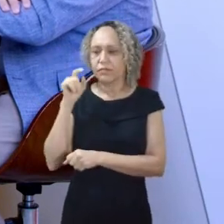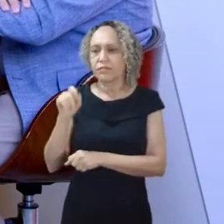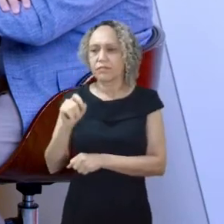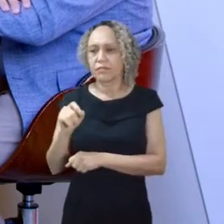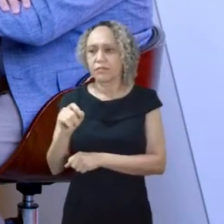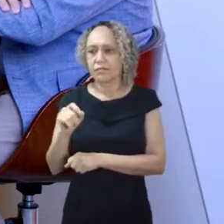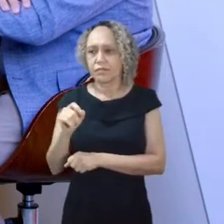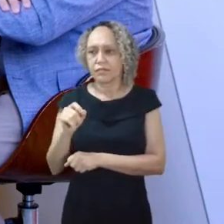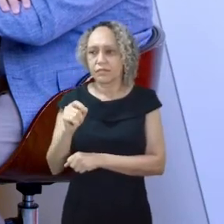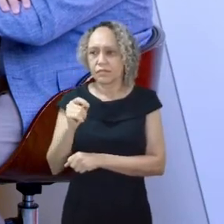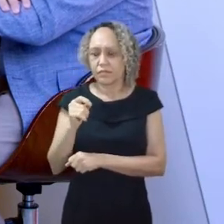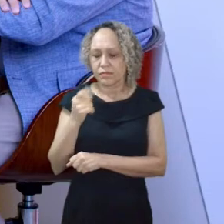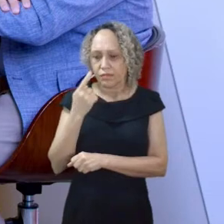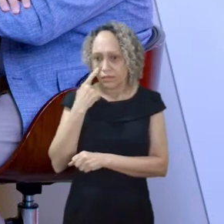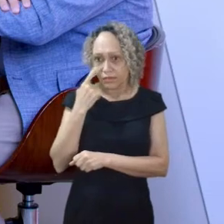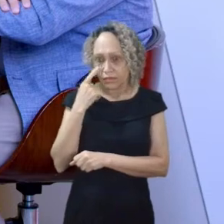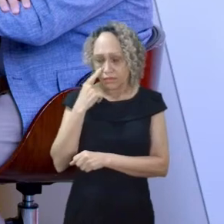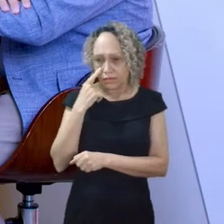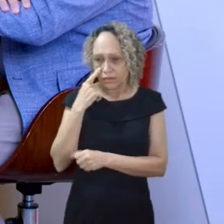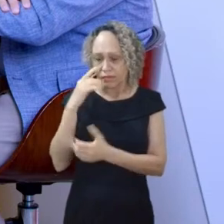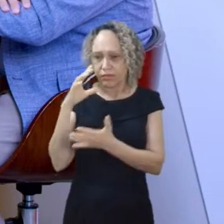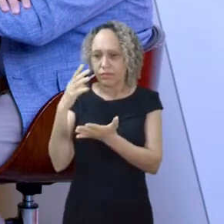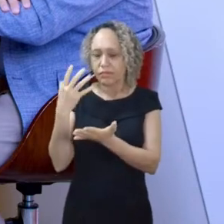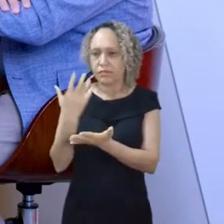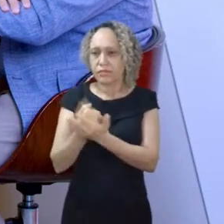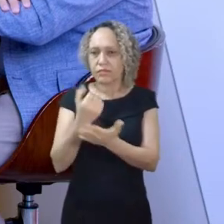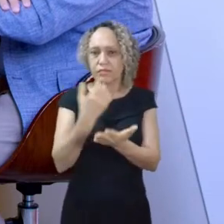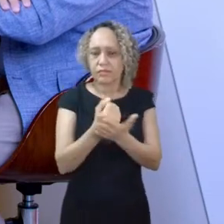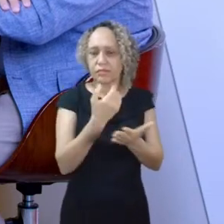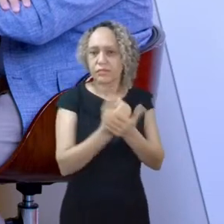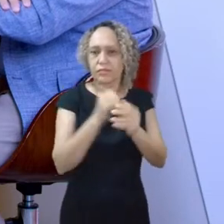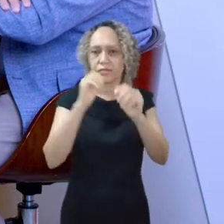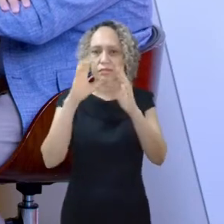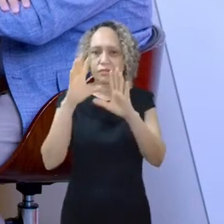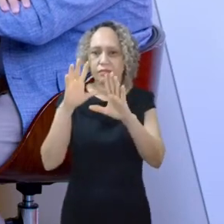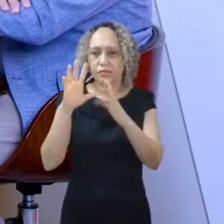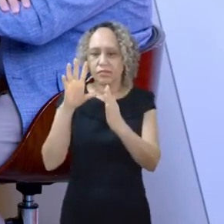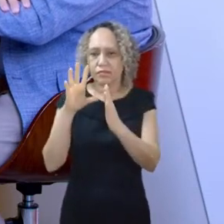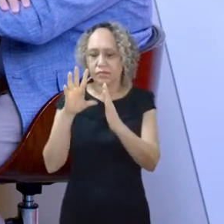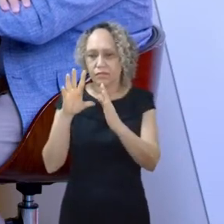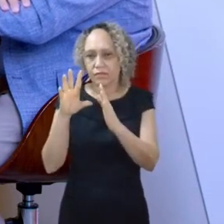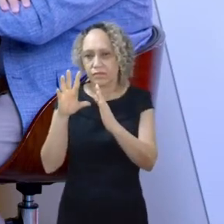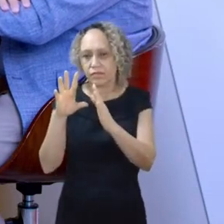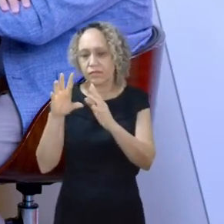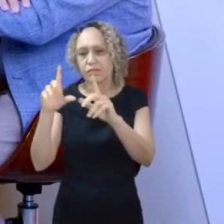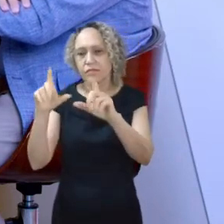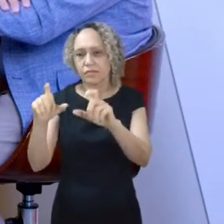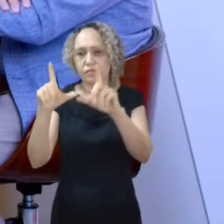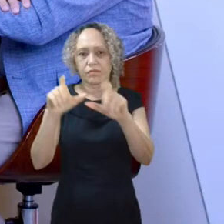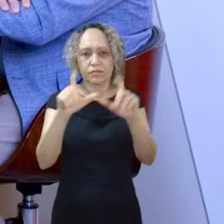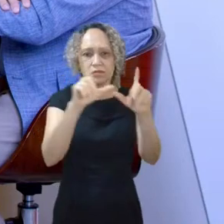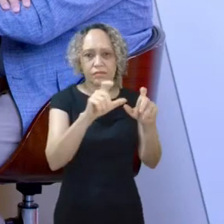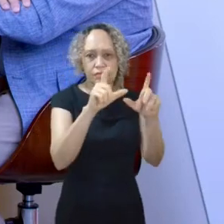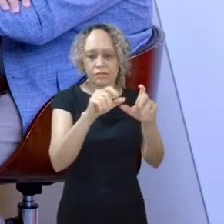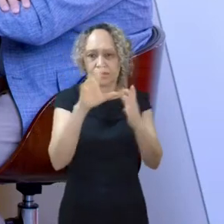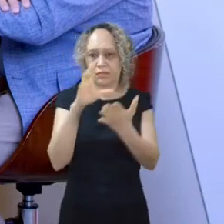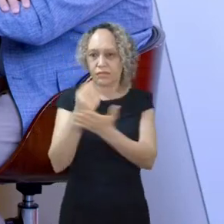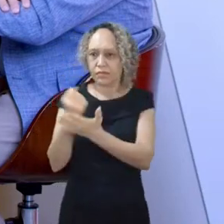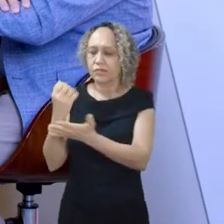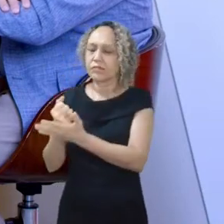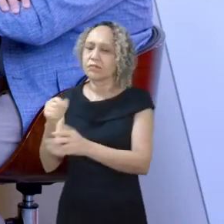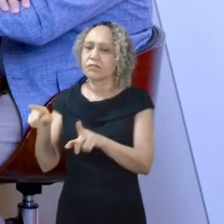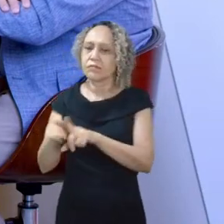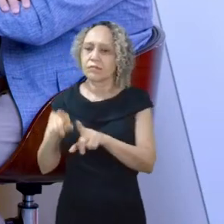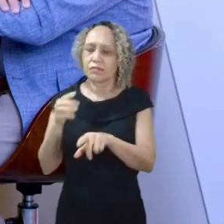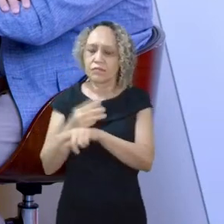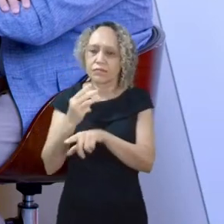muitos prints de WhatsApp, de conversas de WhatsApp e também até mesmo áudios, né, que foram compartilhados em